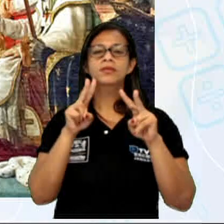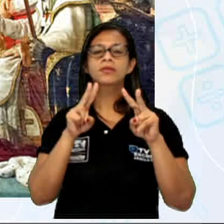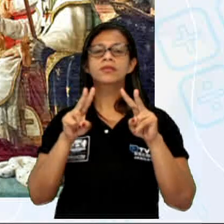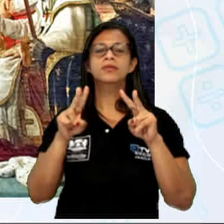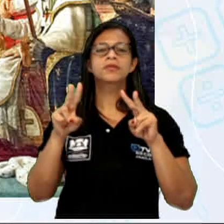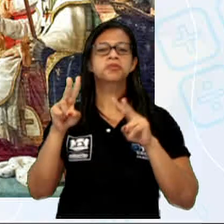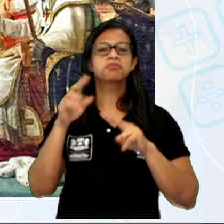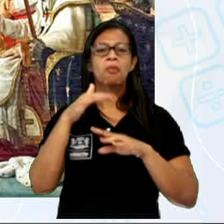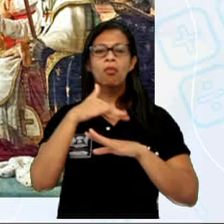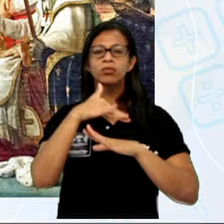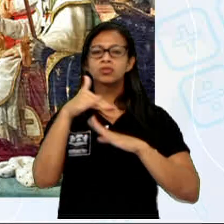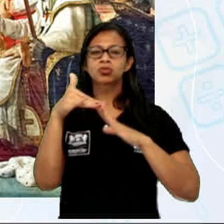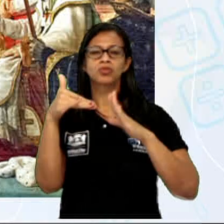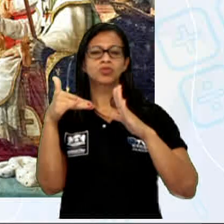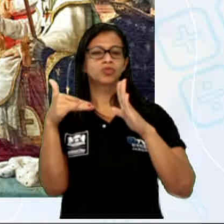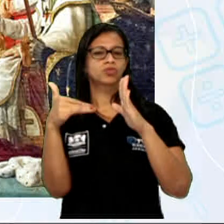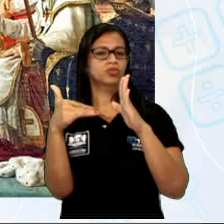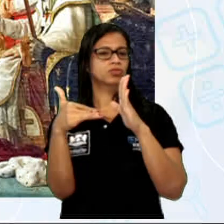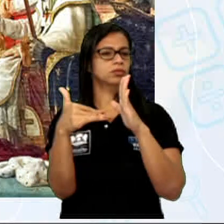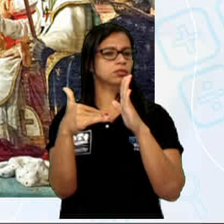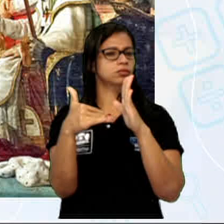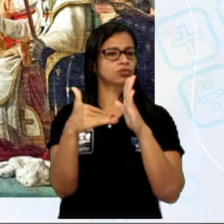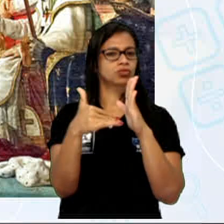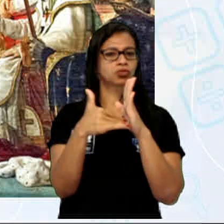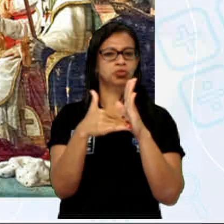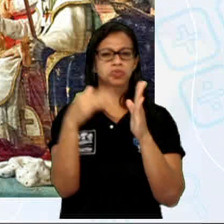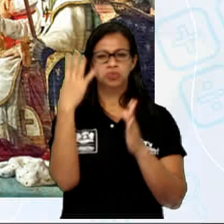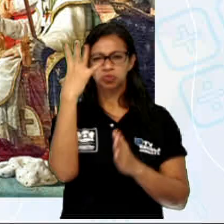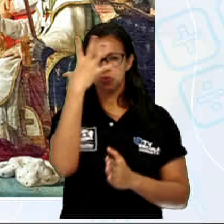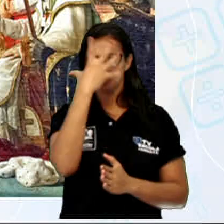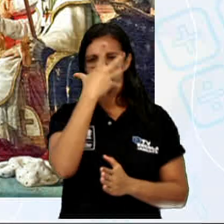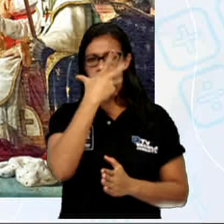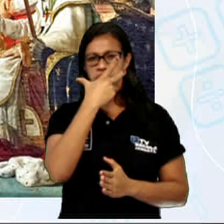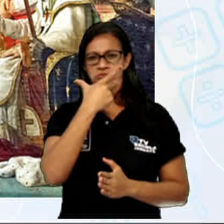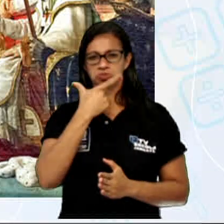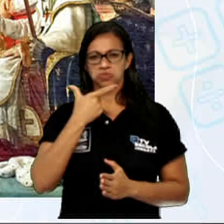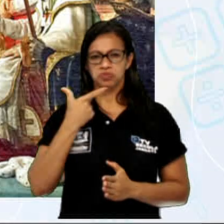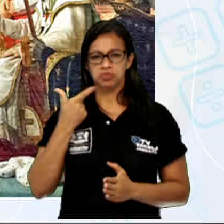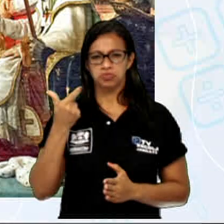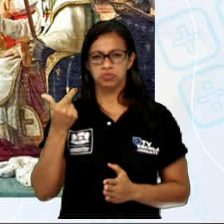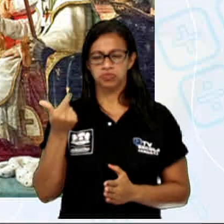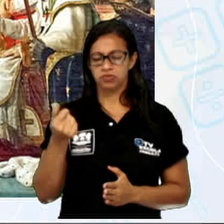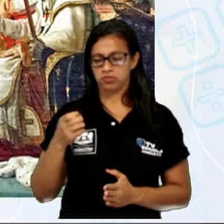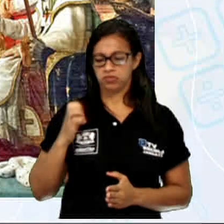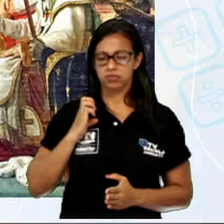a glória, né? Da questão da monarquia,